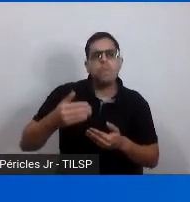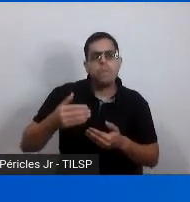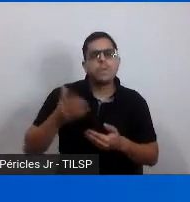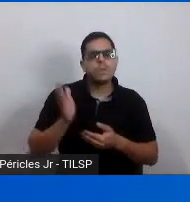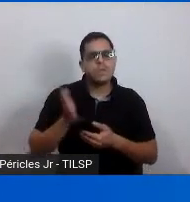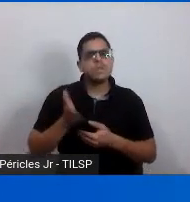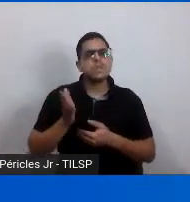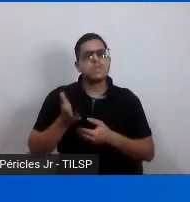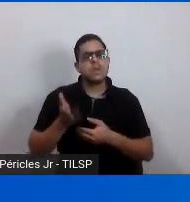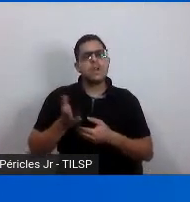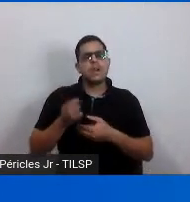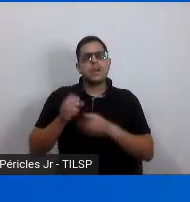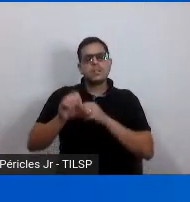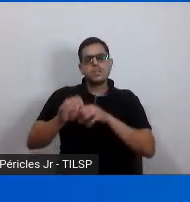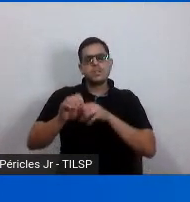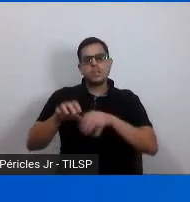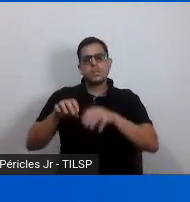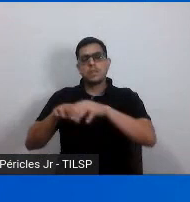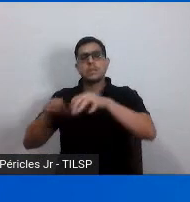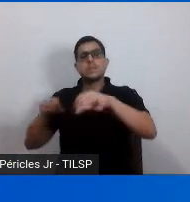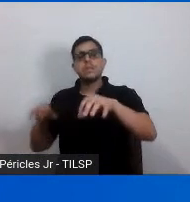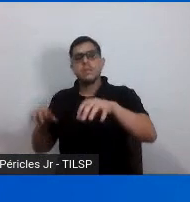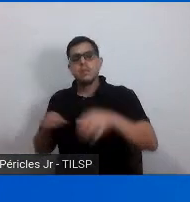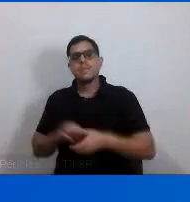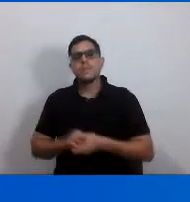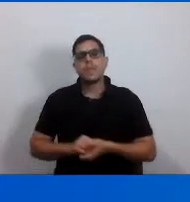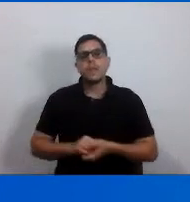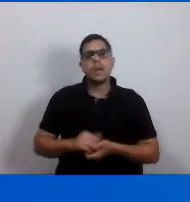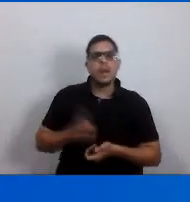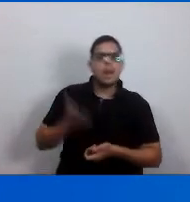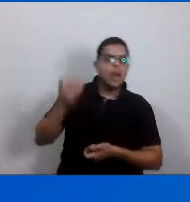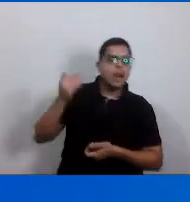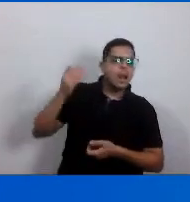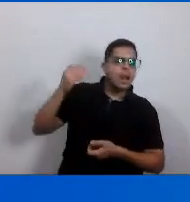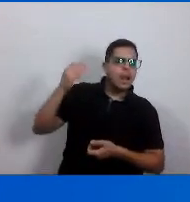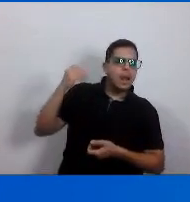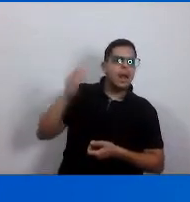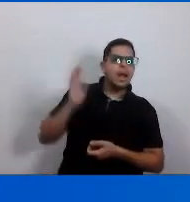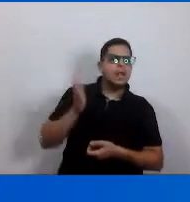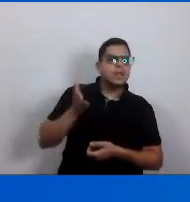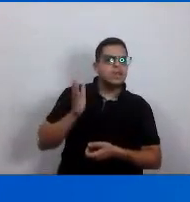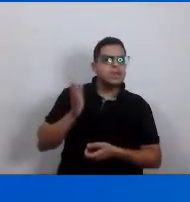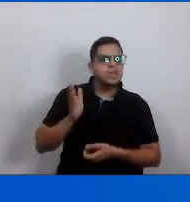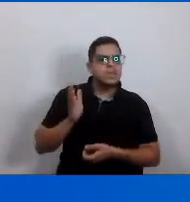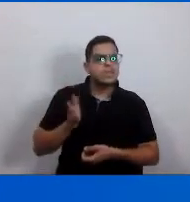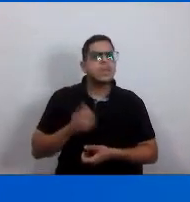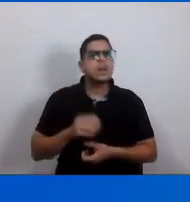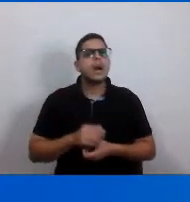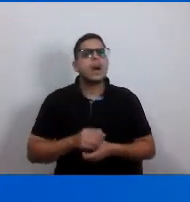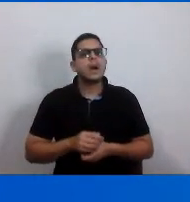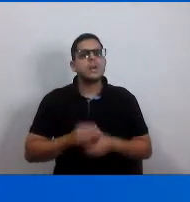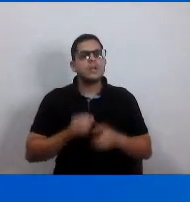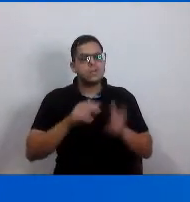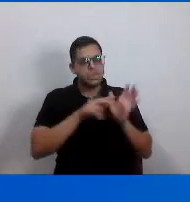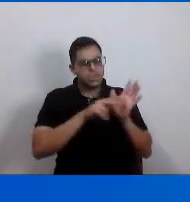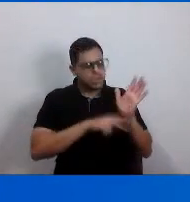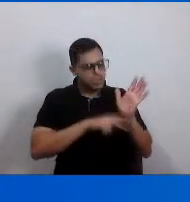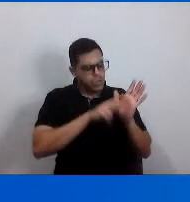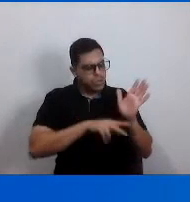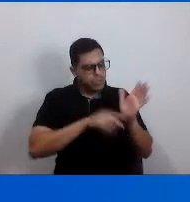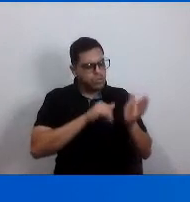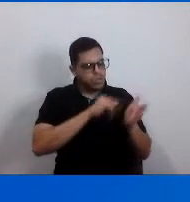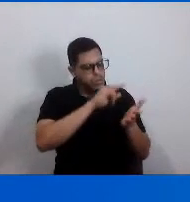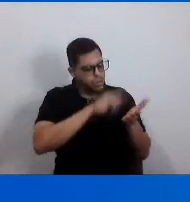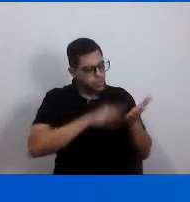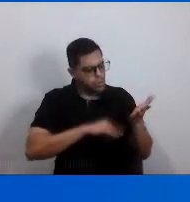essa expectativa de letramento digital desde os primeiros documentos ligados aos